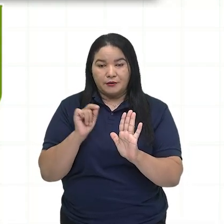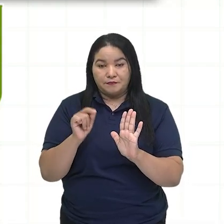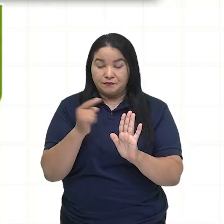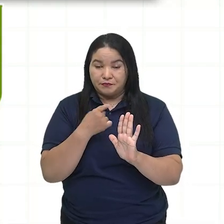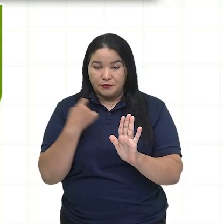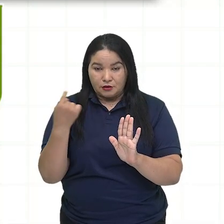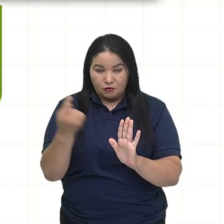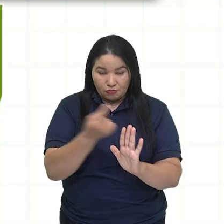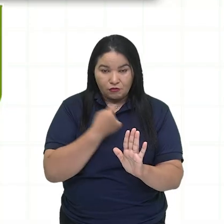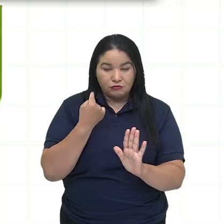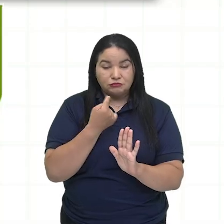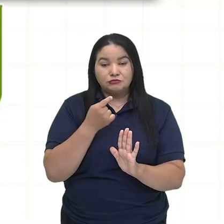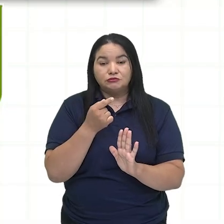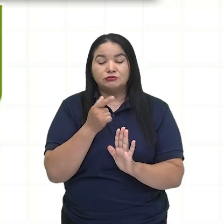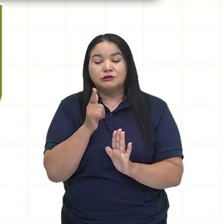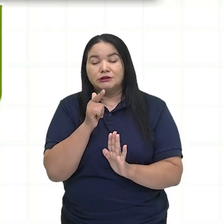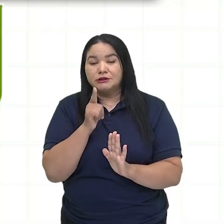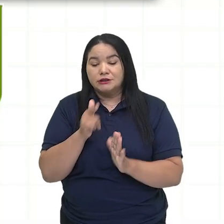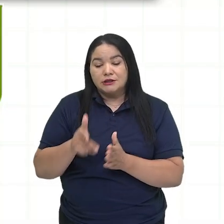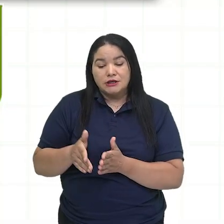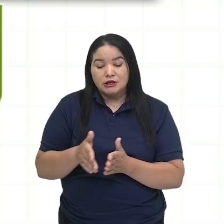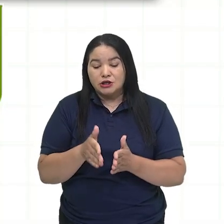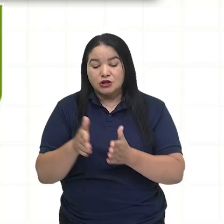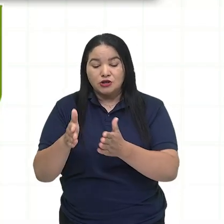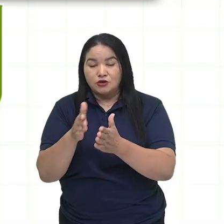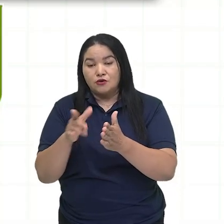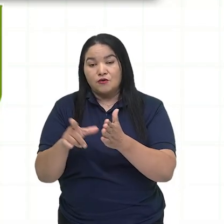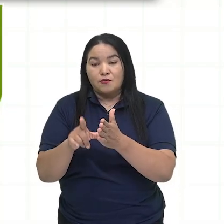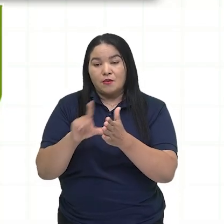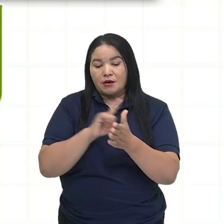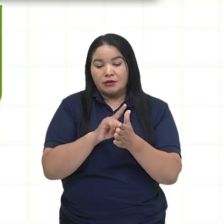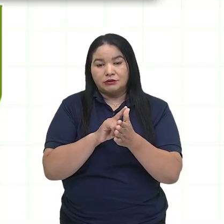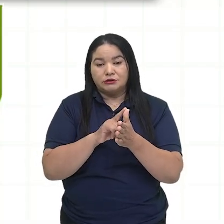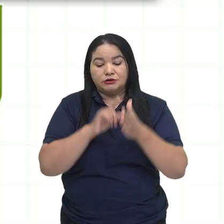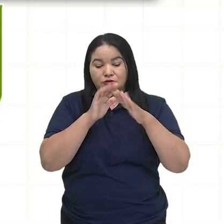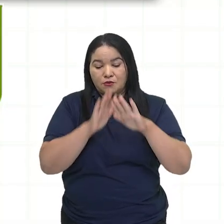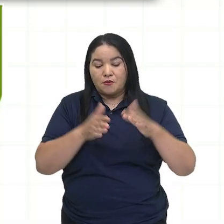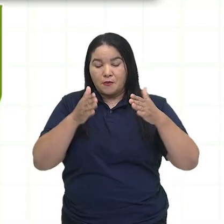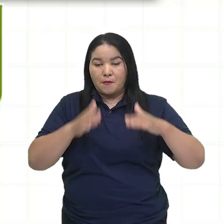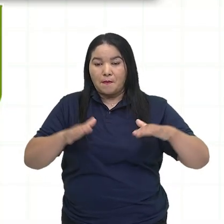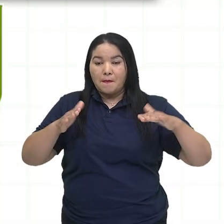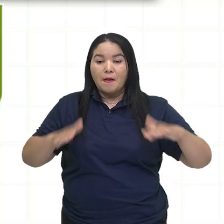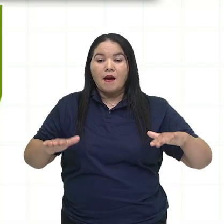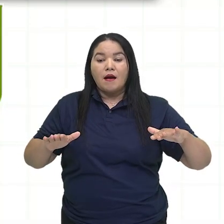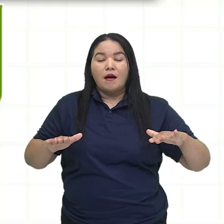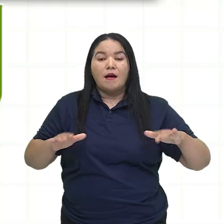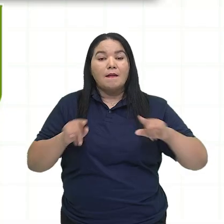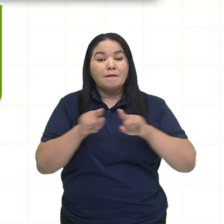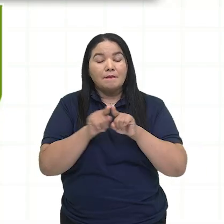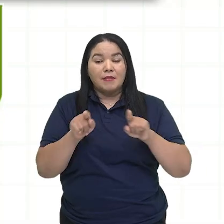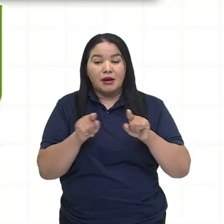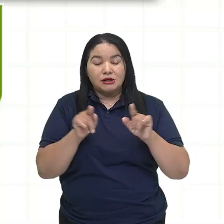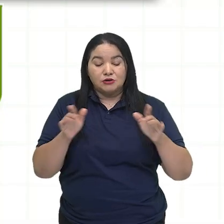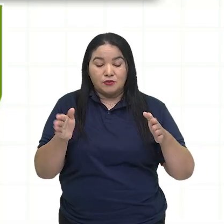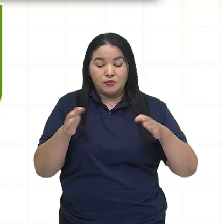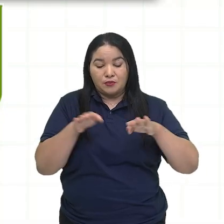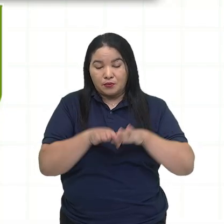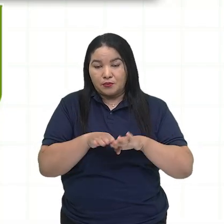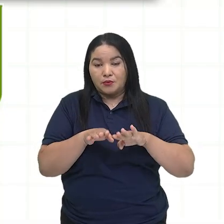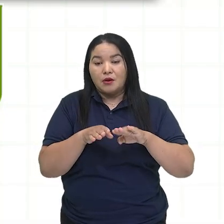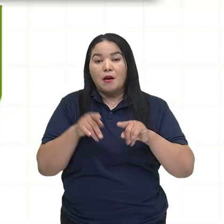bacia, ela já teve um mar interior que se fechou com a elevação dos